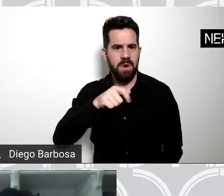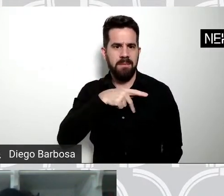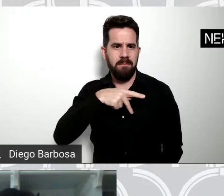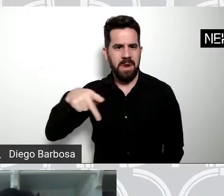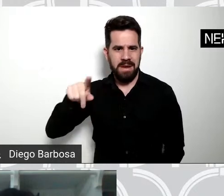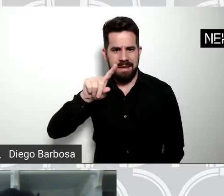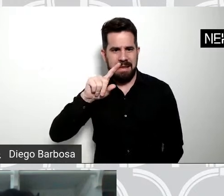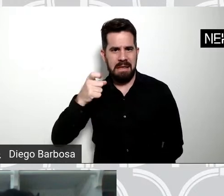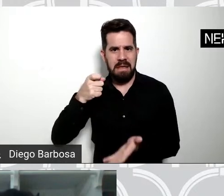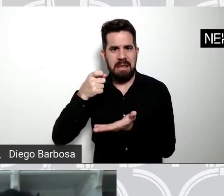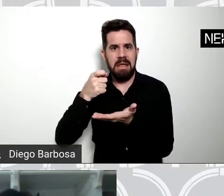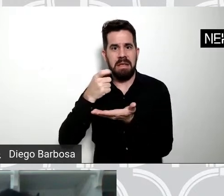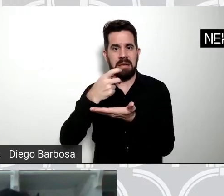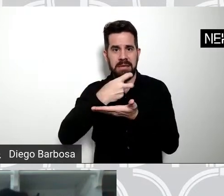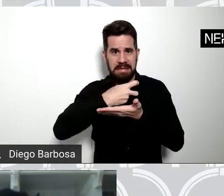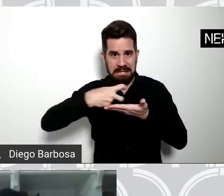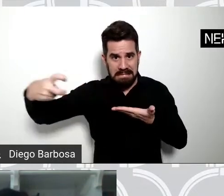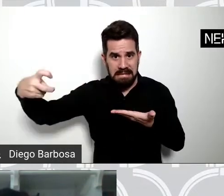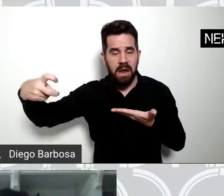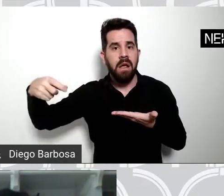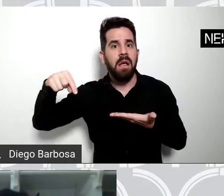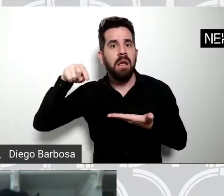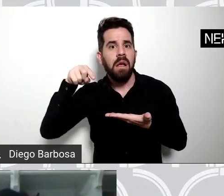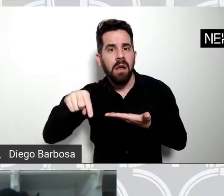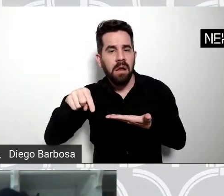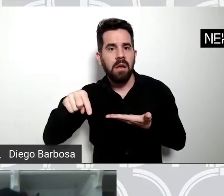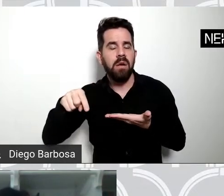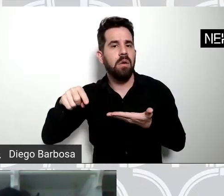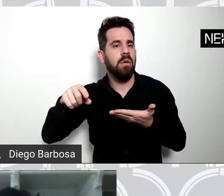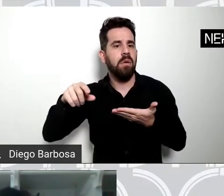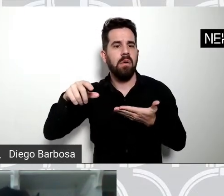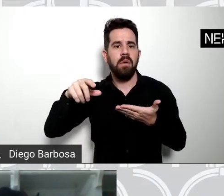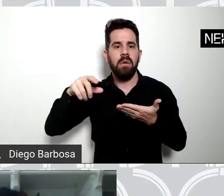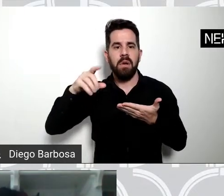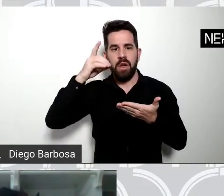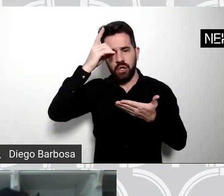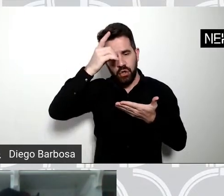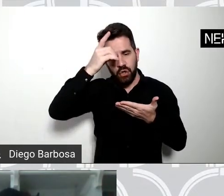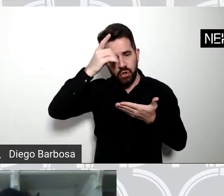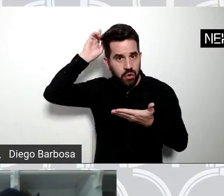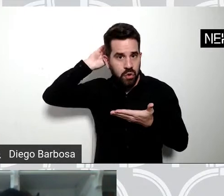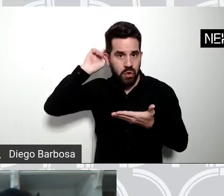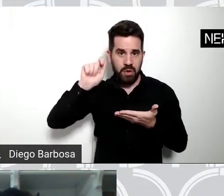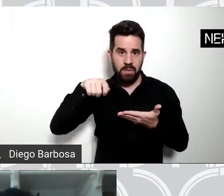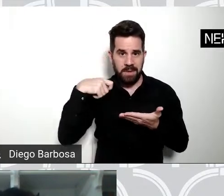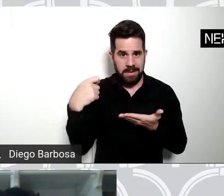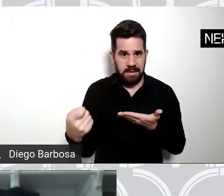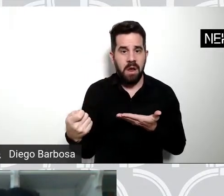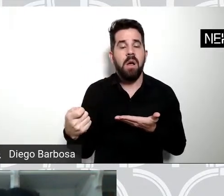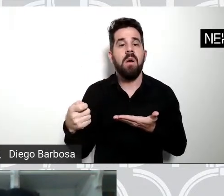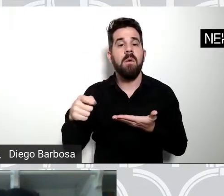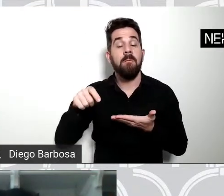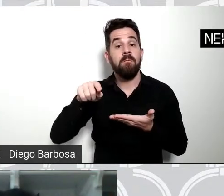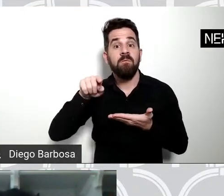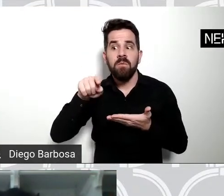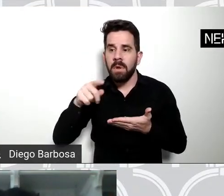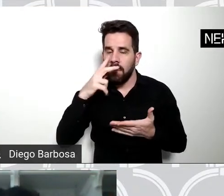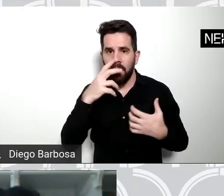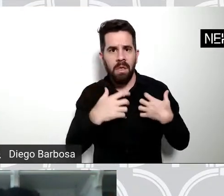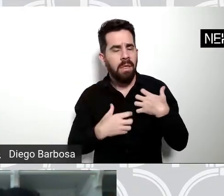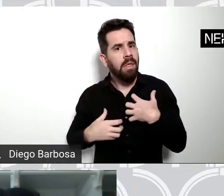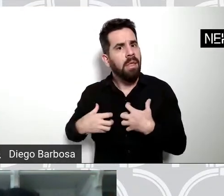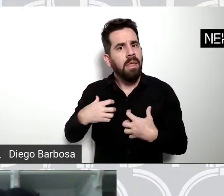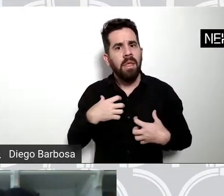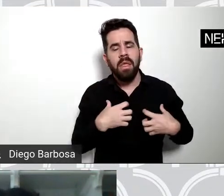mais aguda, né? Muito mais aguda, porque ela nos faz nos debruçarmos